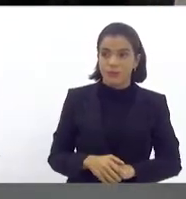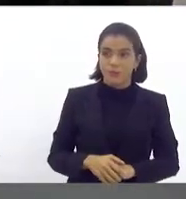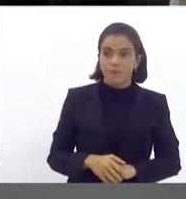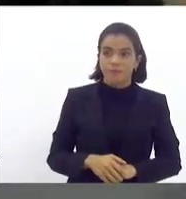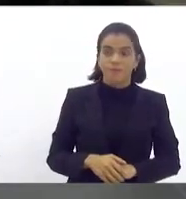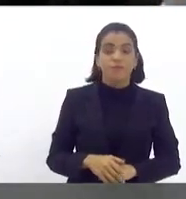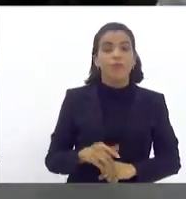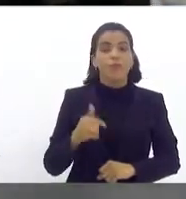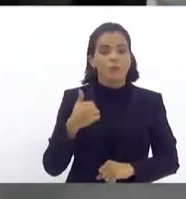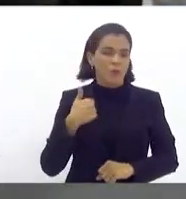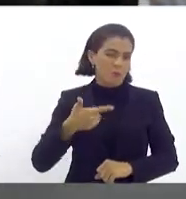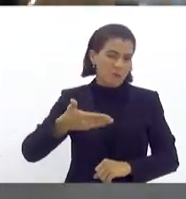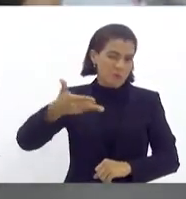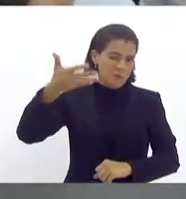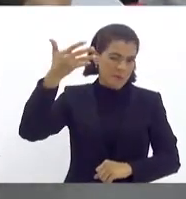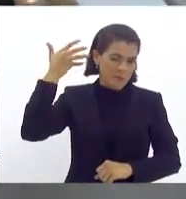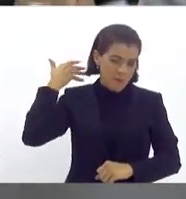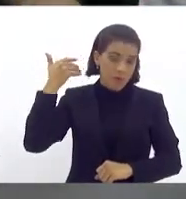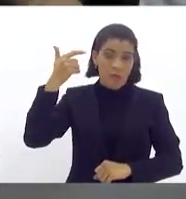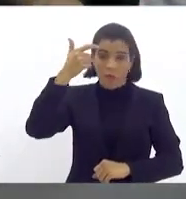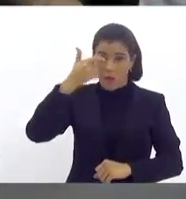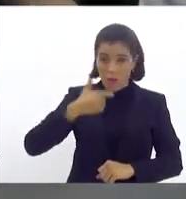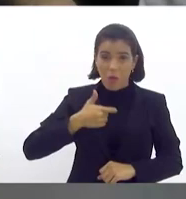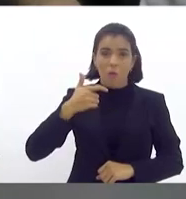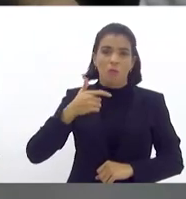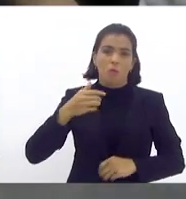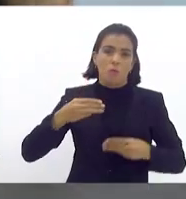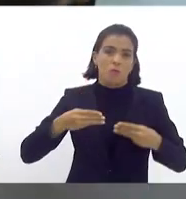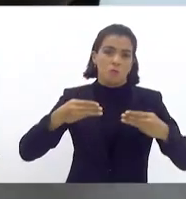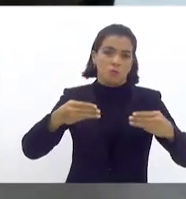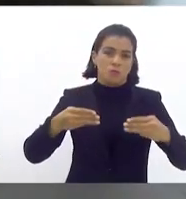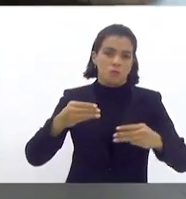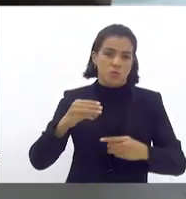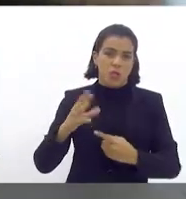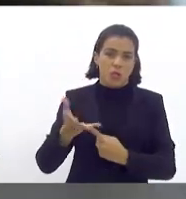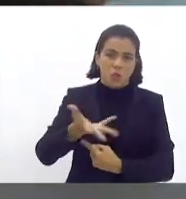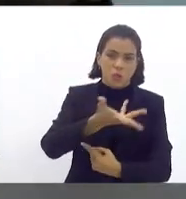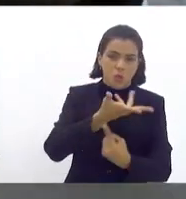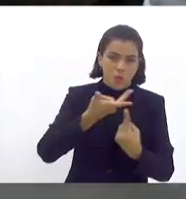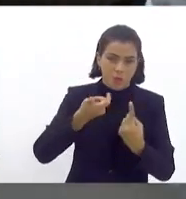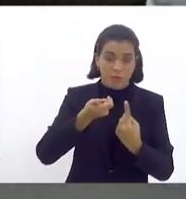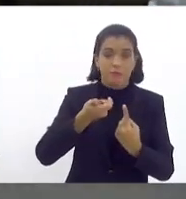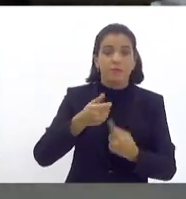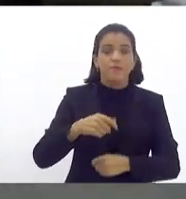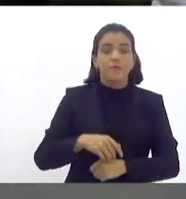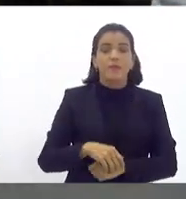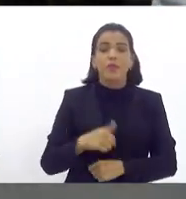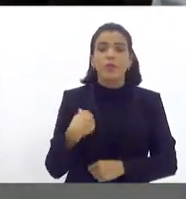quando eu estava, deputado Fred Pacheco, no Ministério do Meio Ambiente, nós criamos